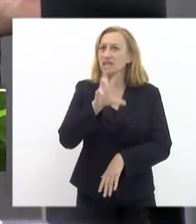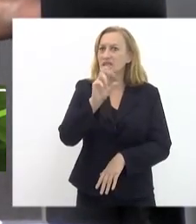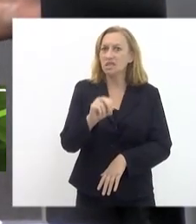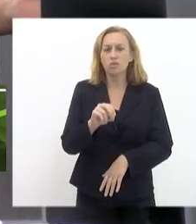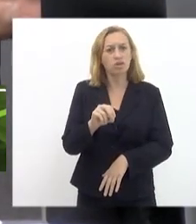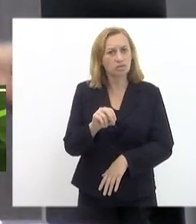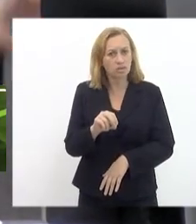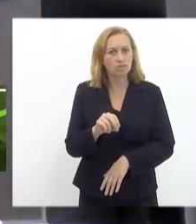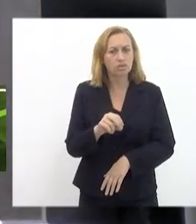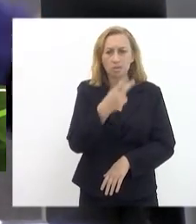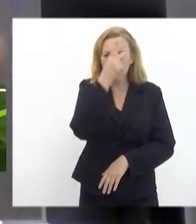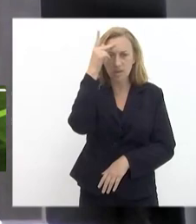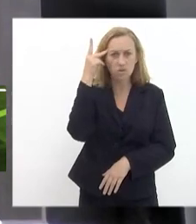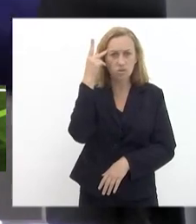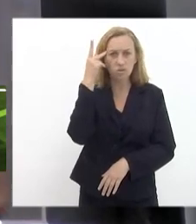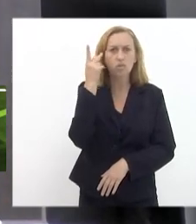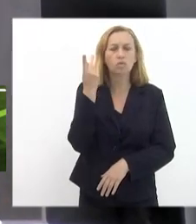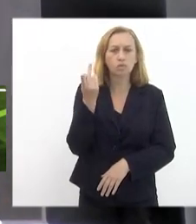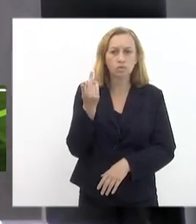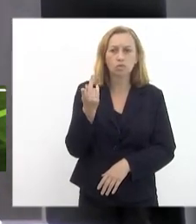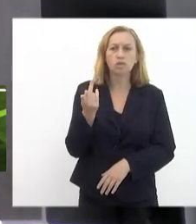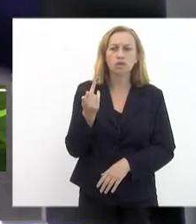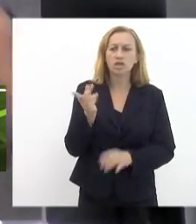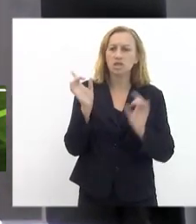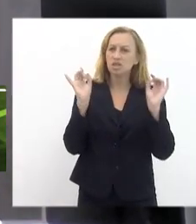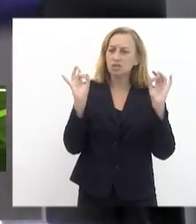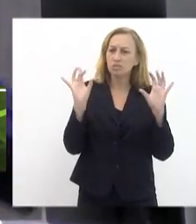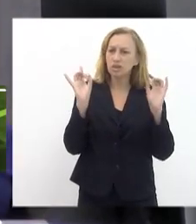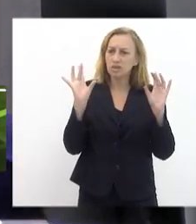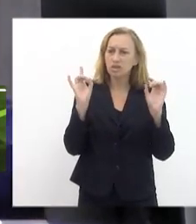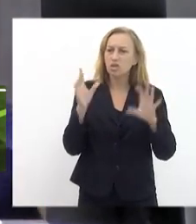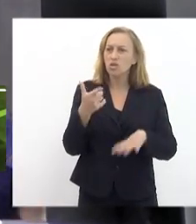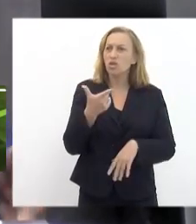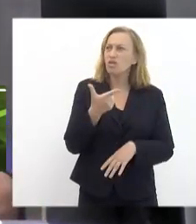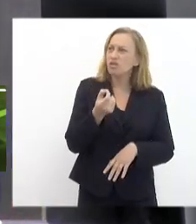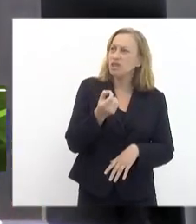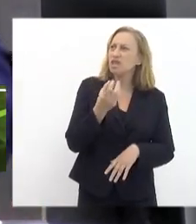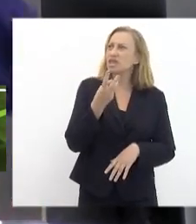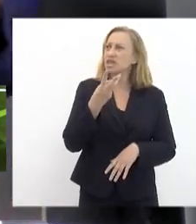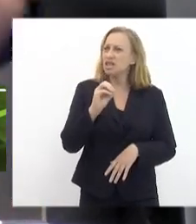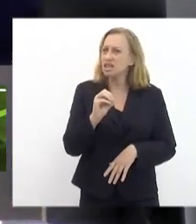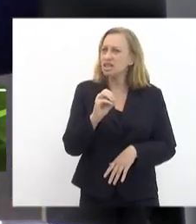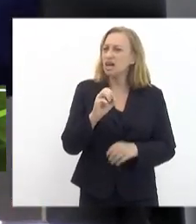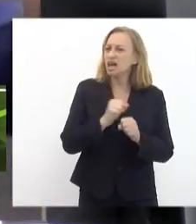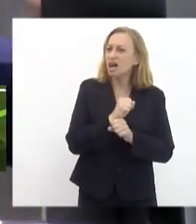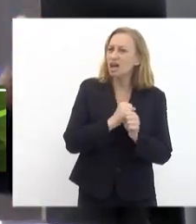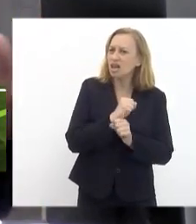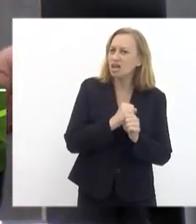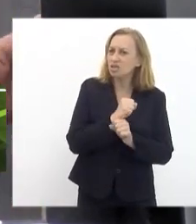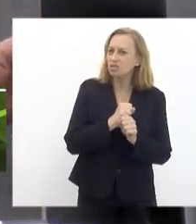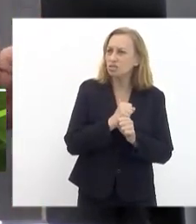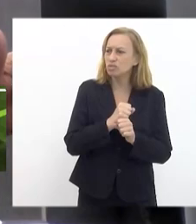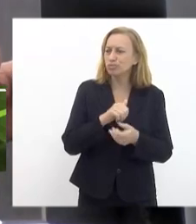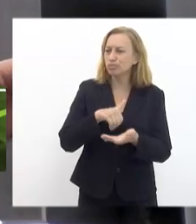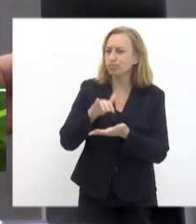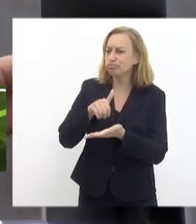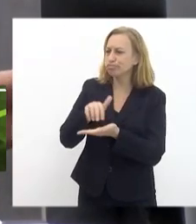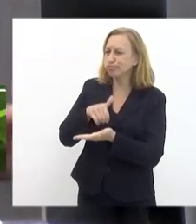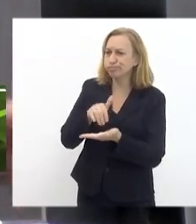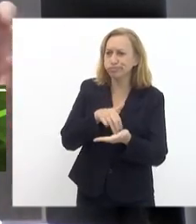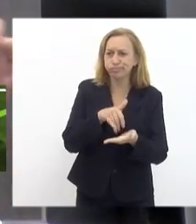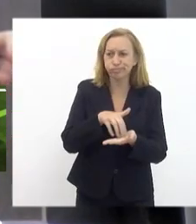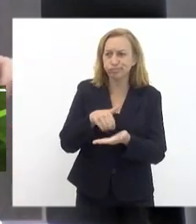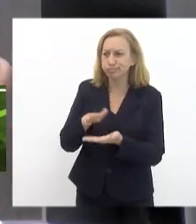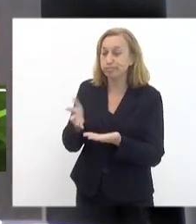50 pessoas especializadas com 20 30 anos de casa tudo isso eu sempre mandado embora